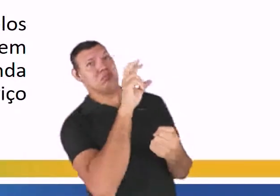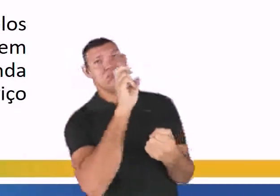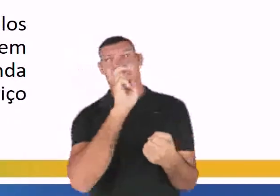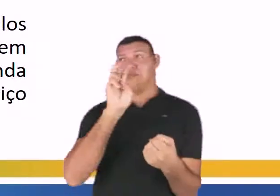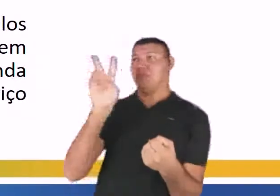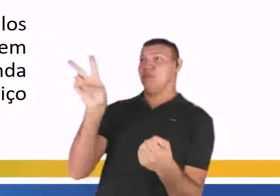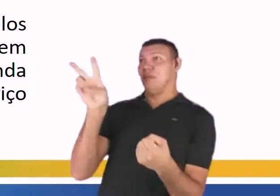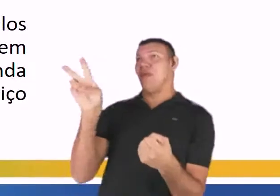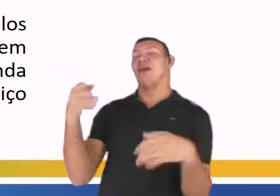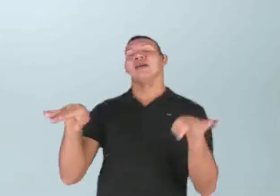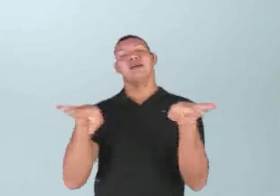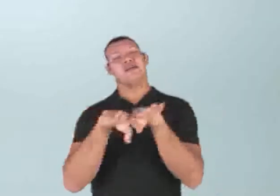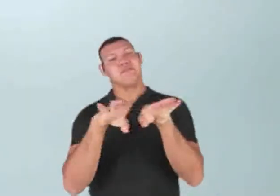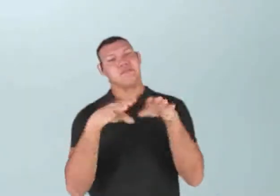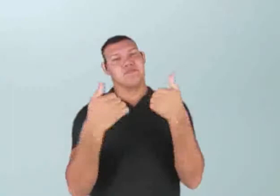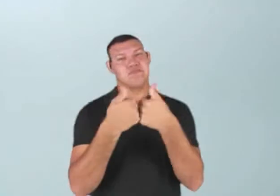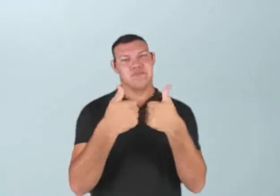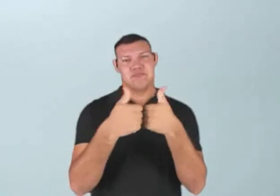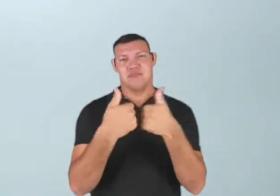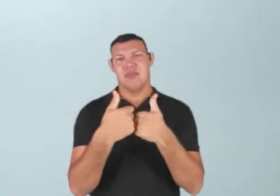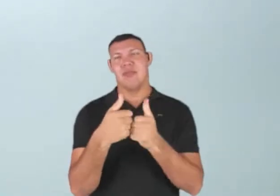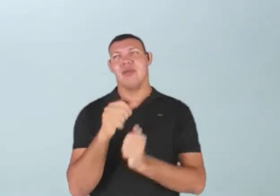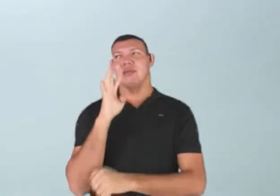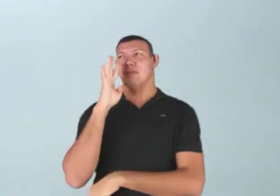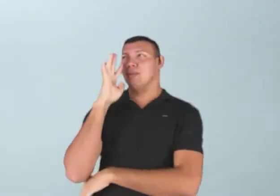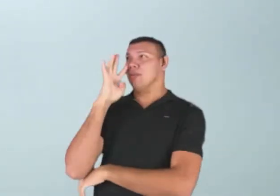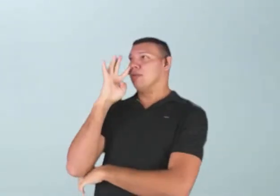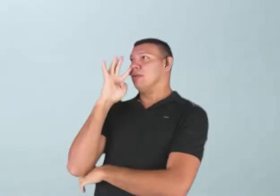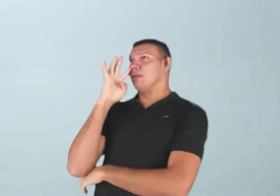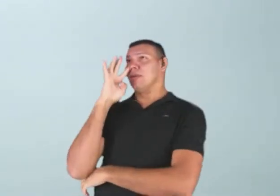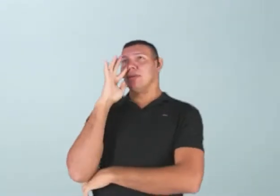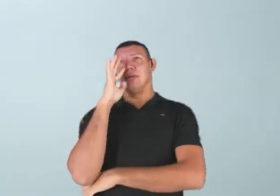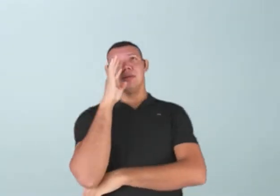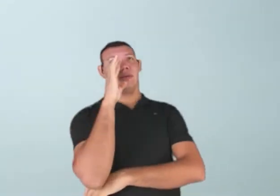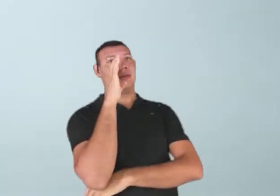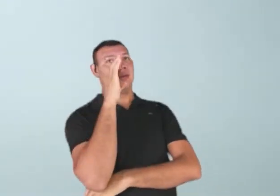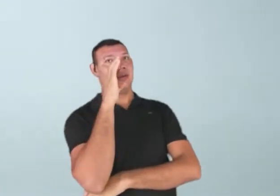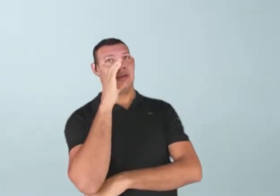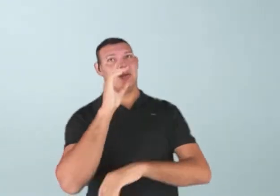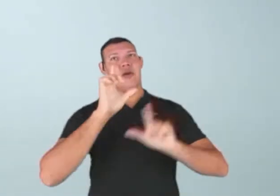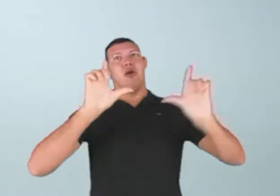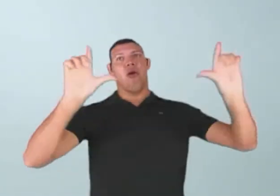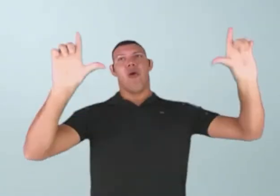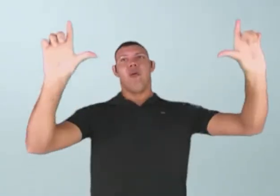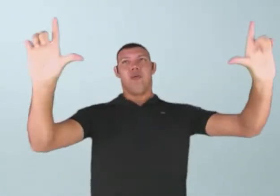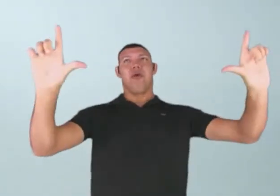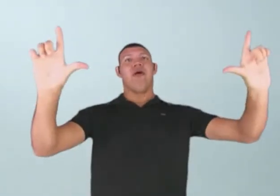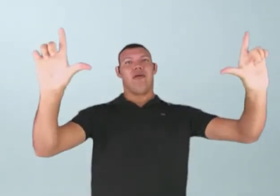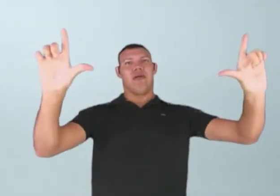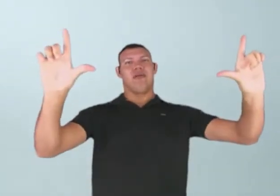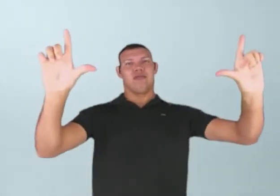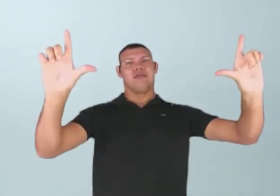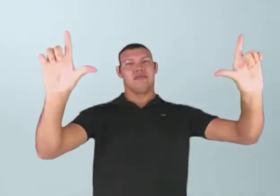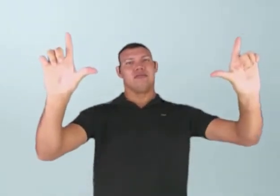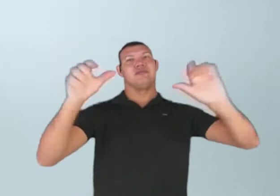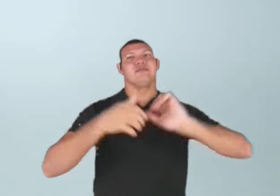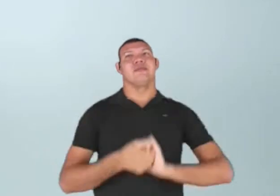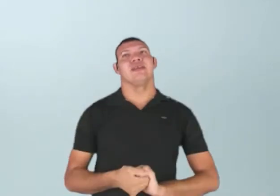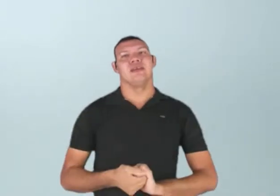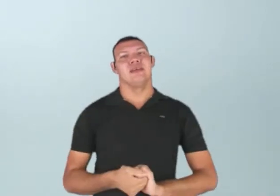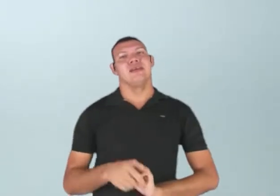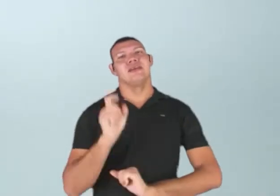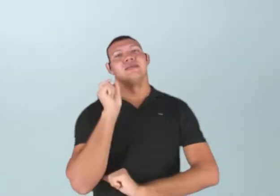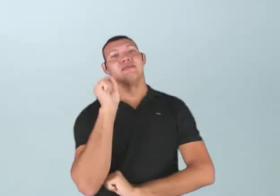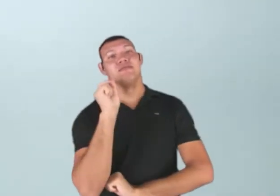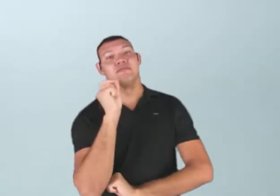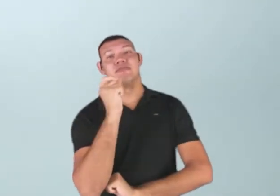coletivos, entre outros meios de transportes, que é o outdoor. Uma nomenclatura vinda